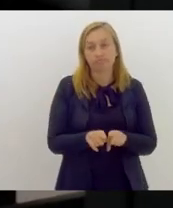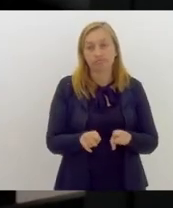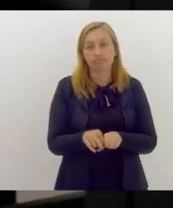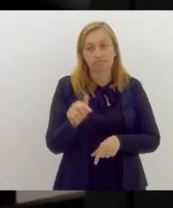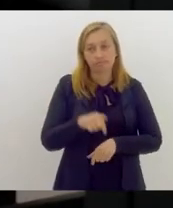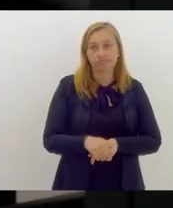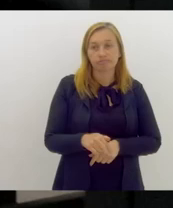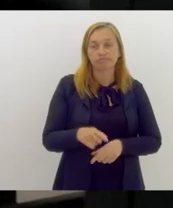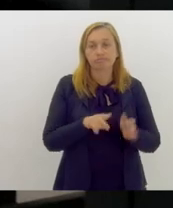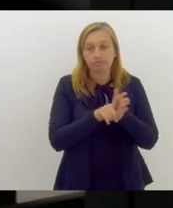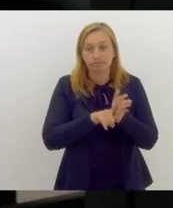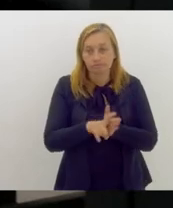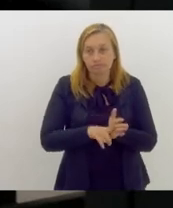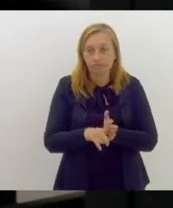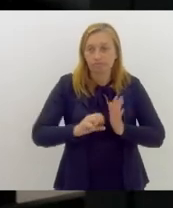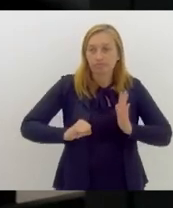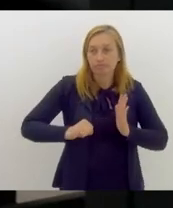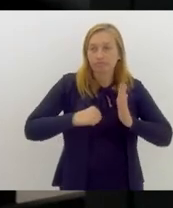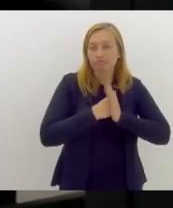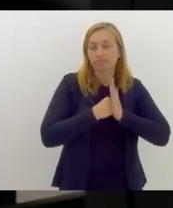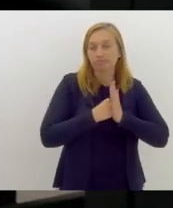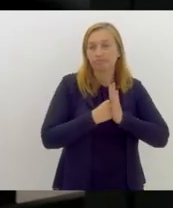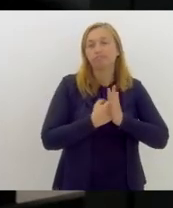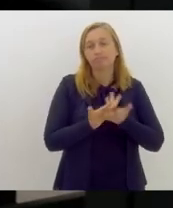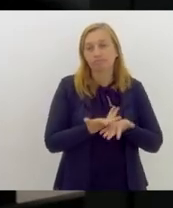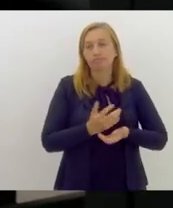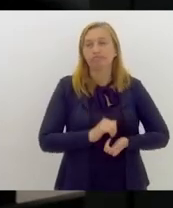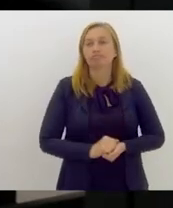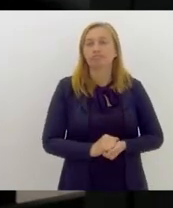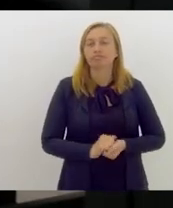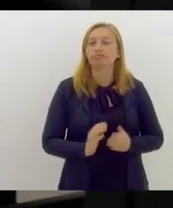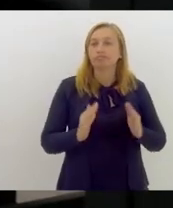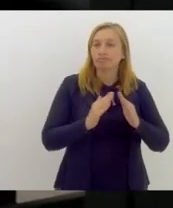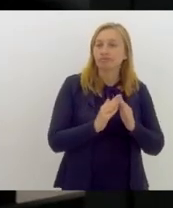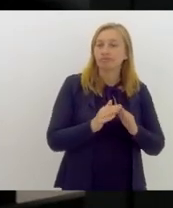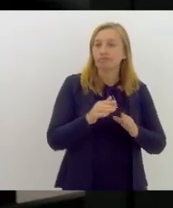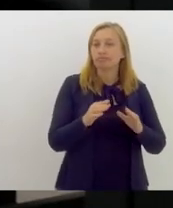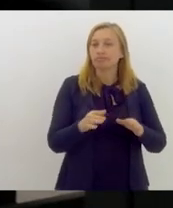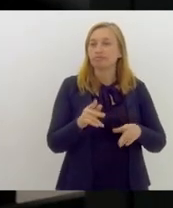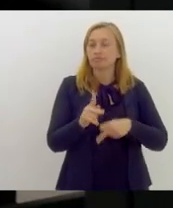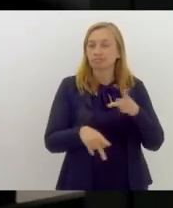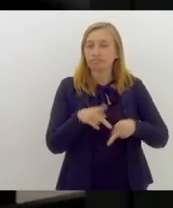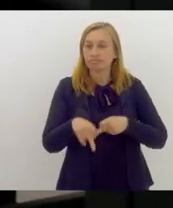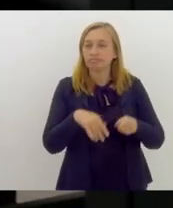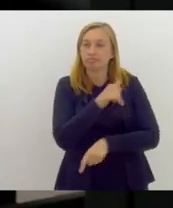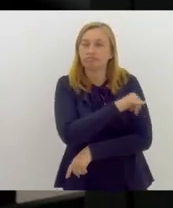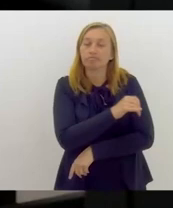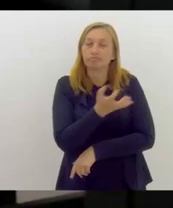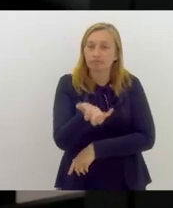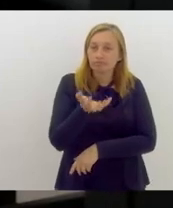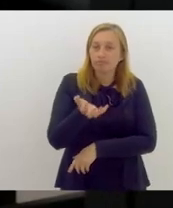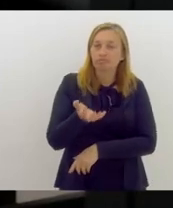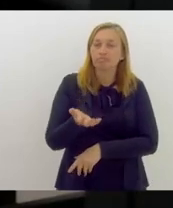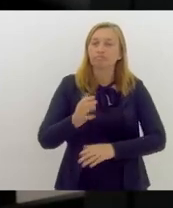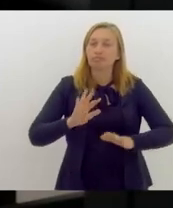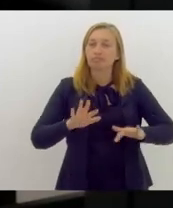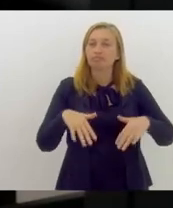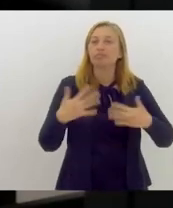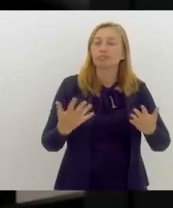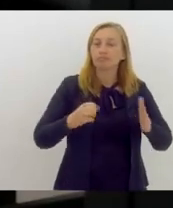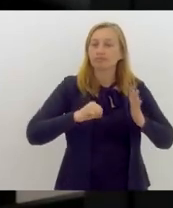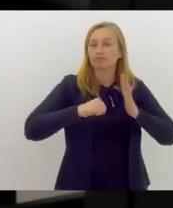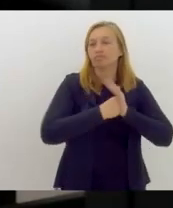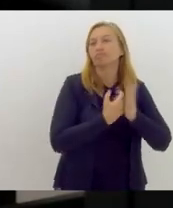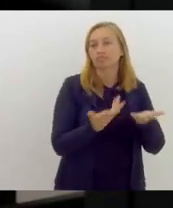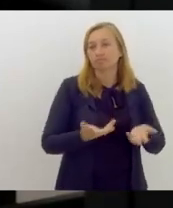nós estamos analisando o impacto a casa do povo do Rio de Janeiro quer saber quais são esses impactos eu acho